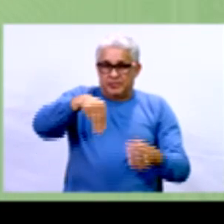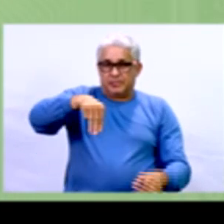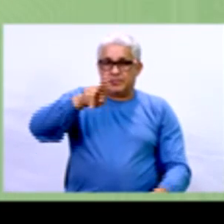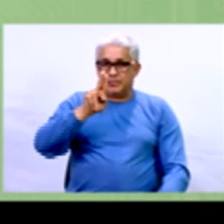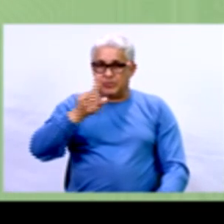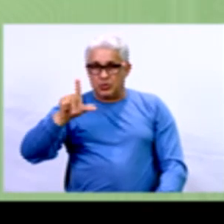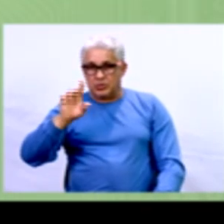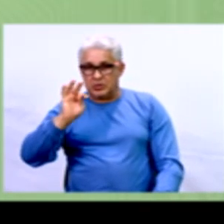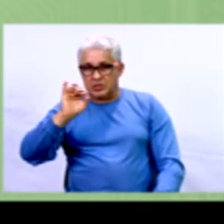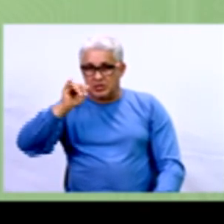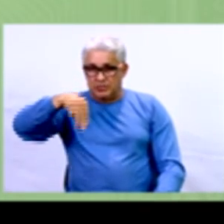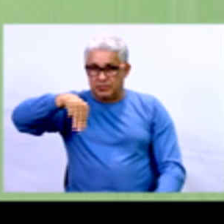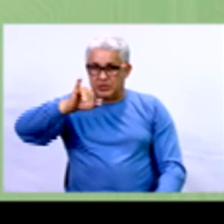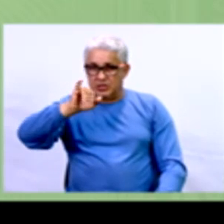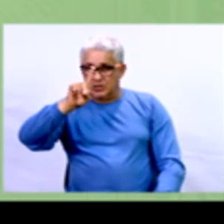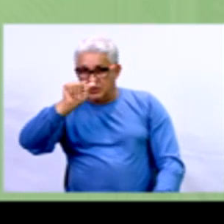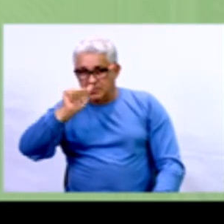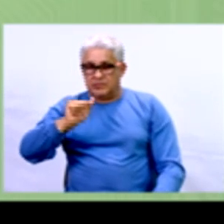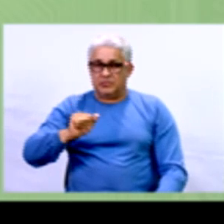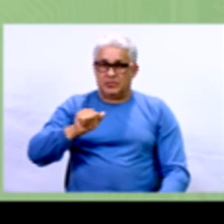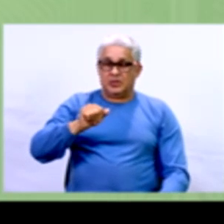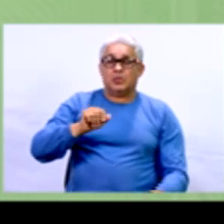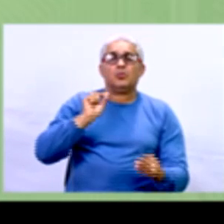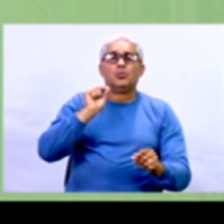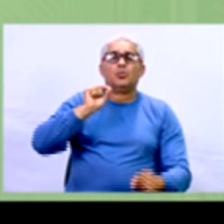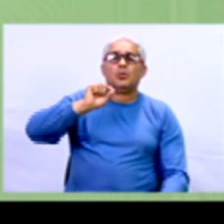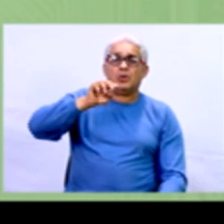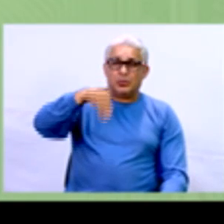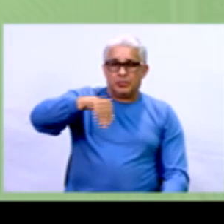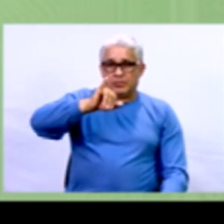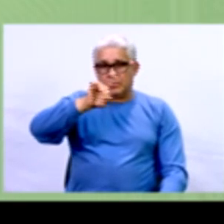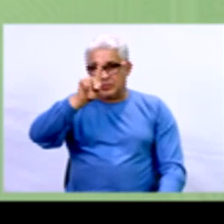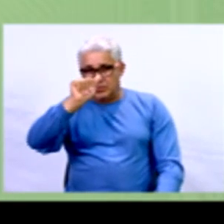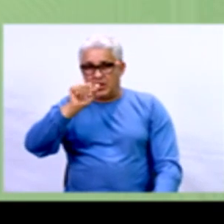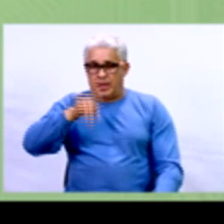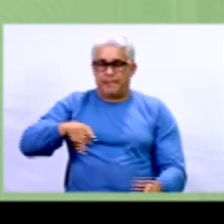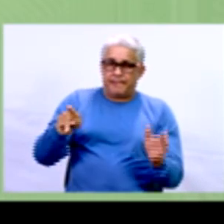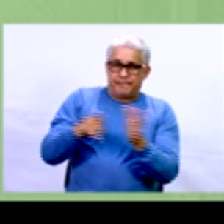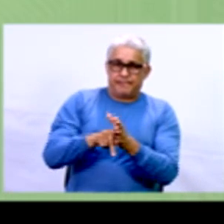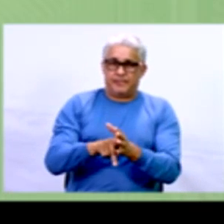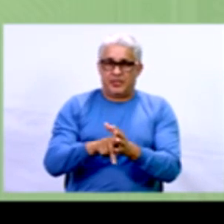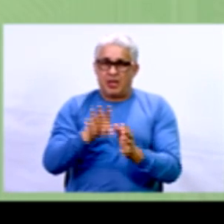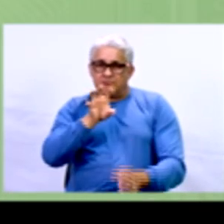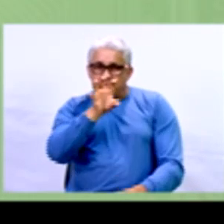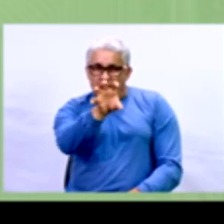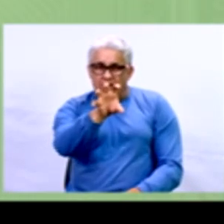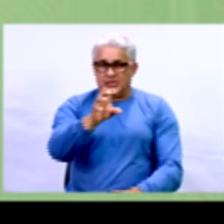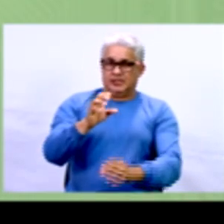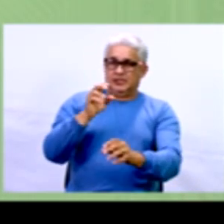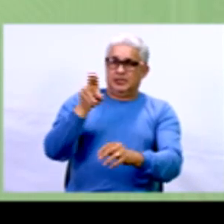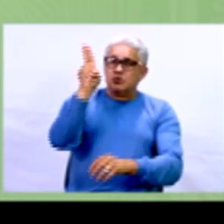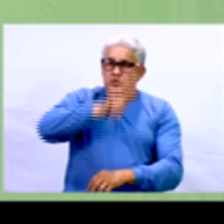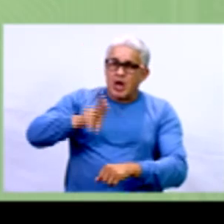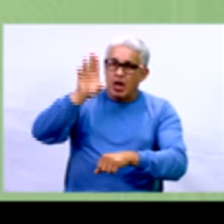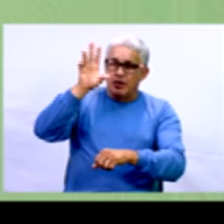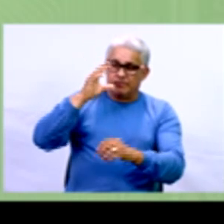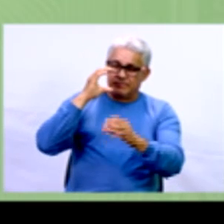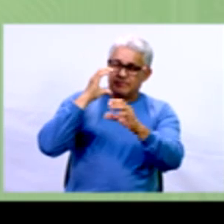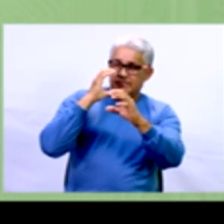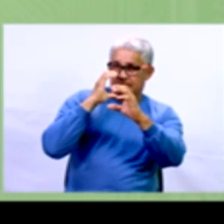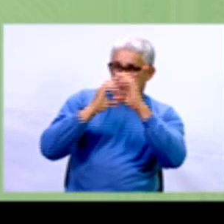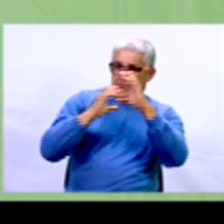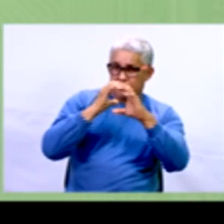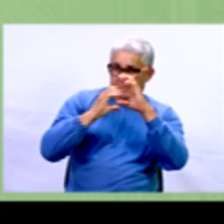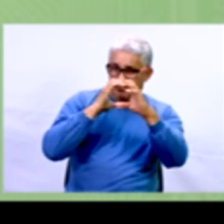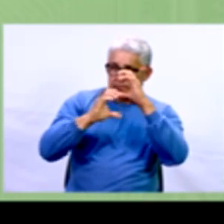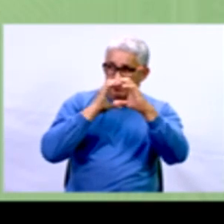aqui nós estamos dizendo que mídia é a forma, é o veículo que eu vou utilizar para comunicar uma mensagem. Então o que eu